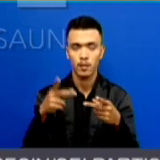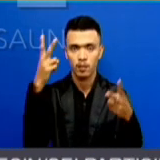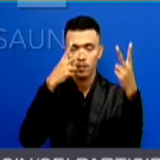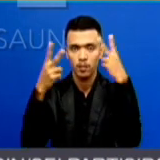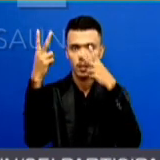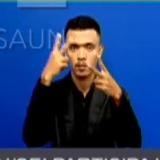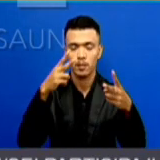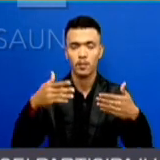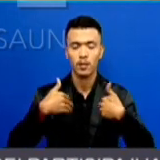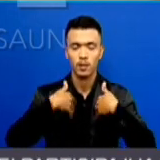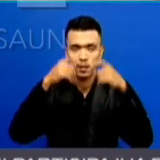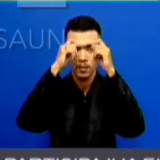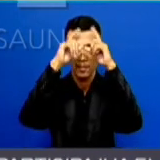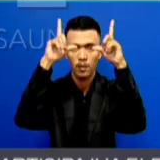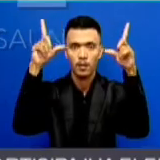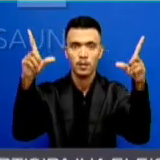Timor-Leste.